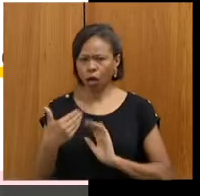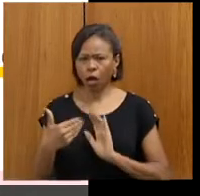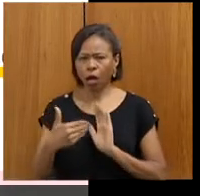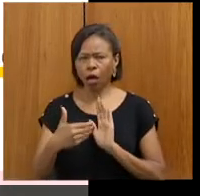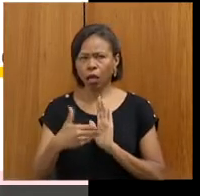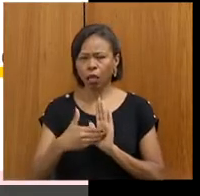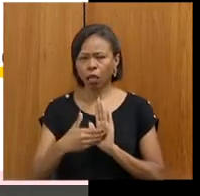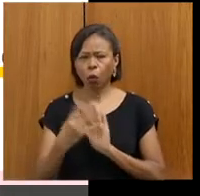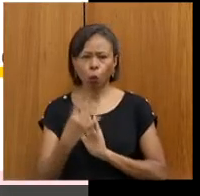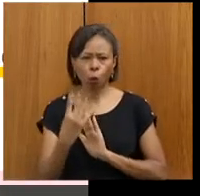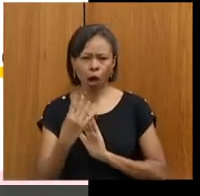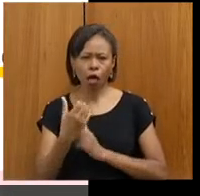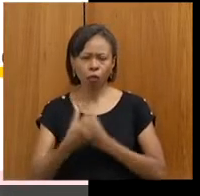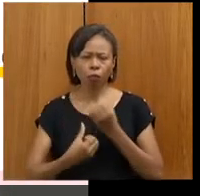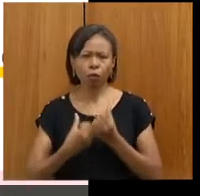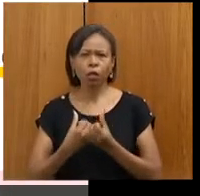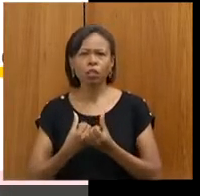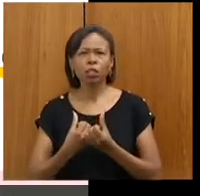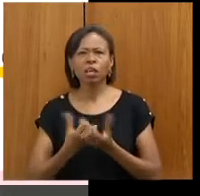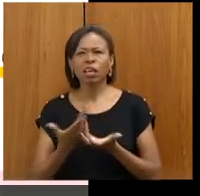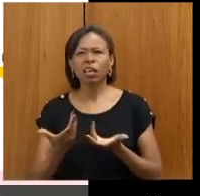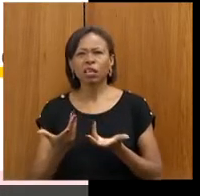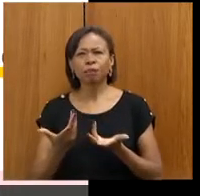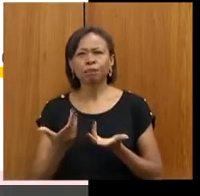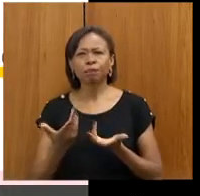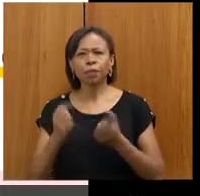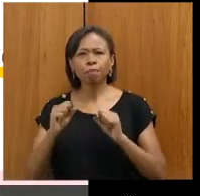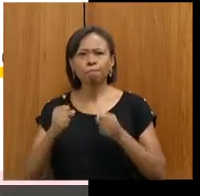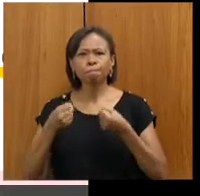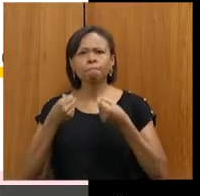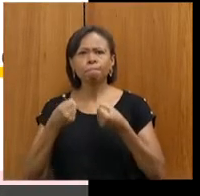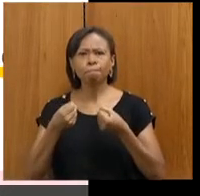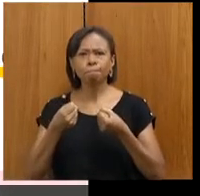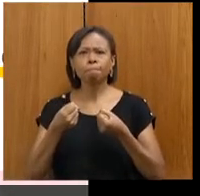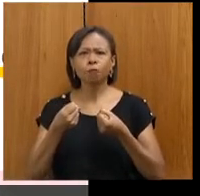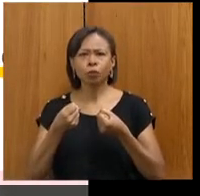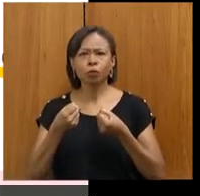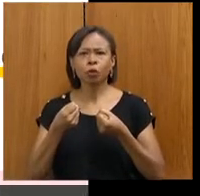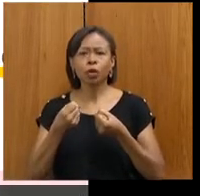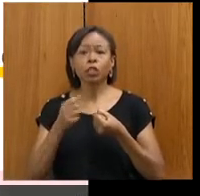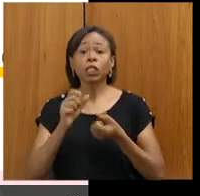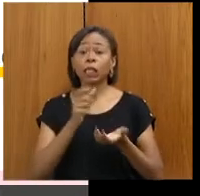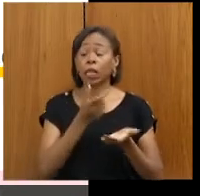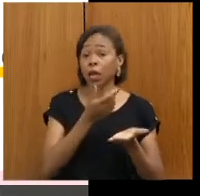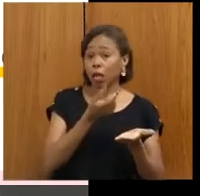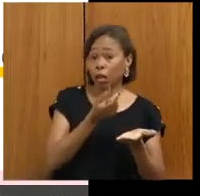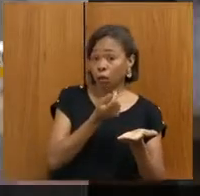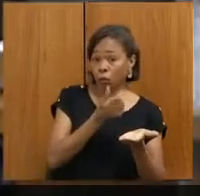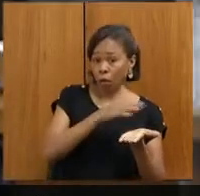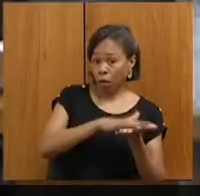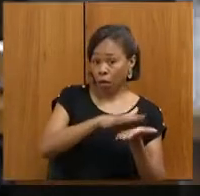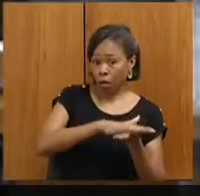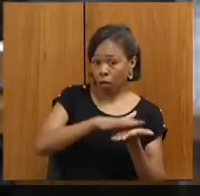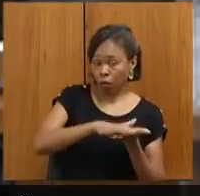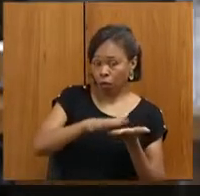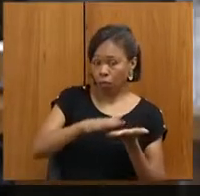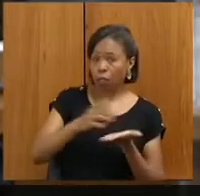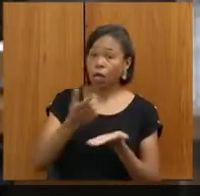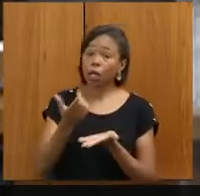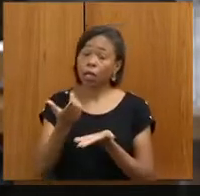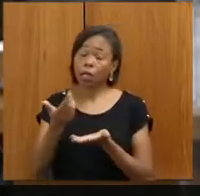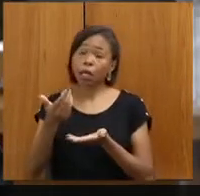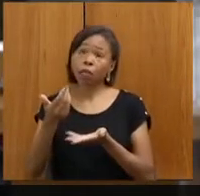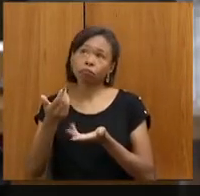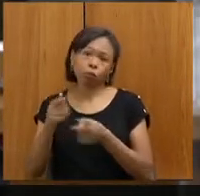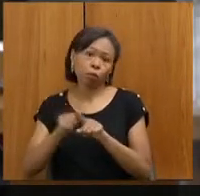3,6 bilhão de reais no superávit fiscal né entre receitas e despesas na frente aquilo que foi programado